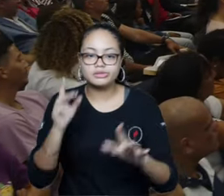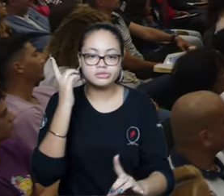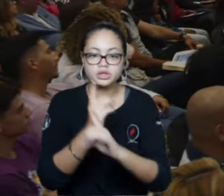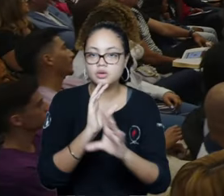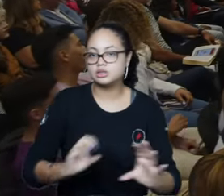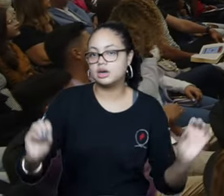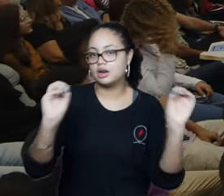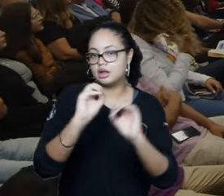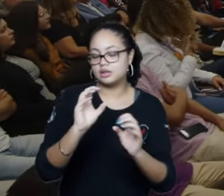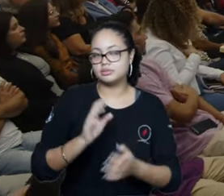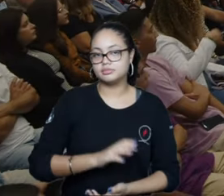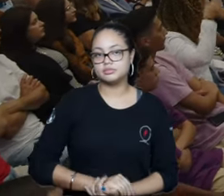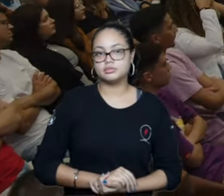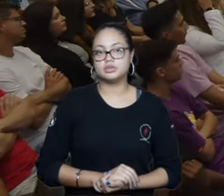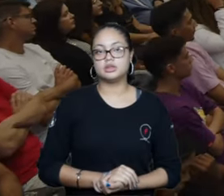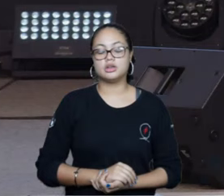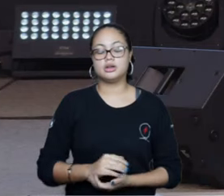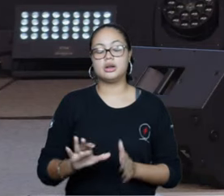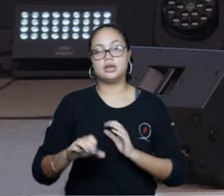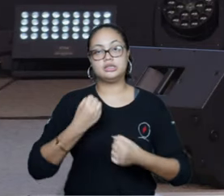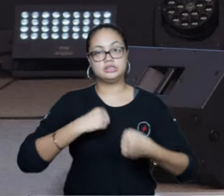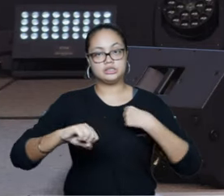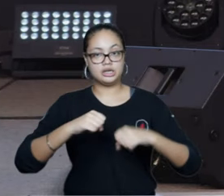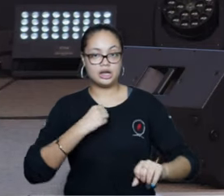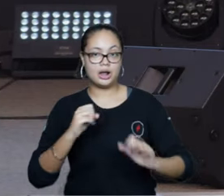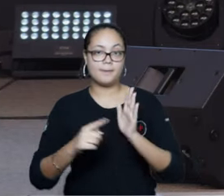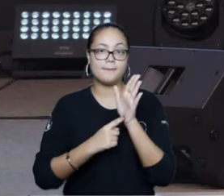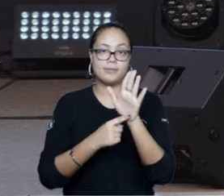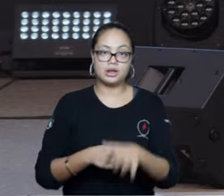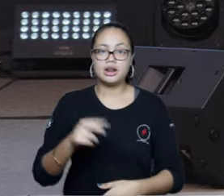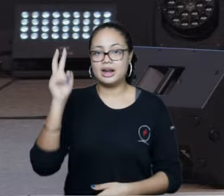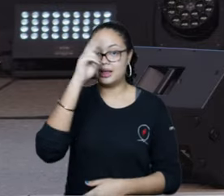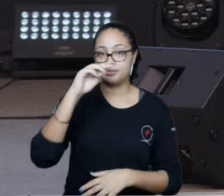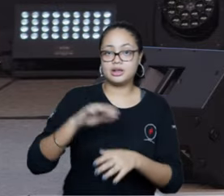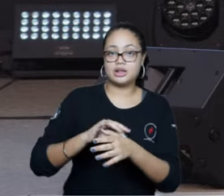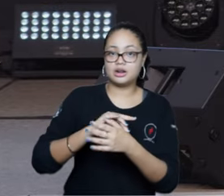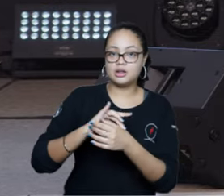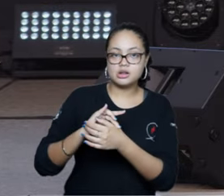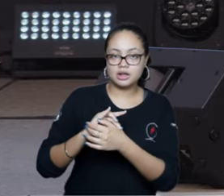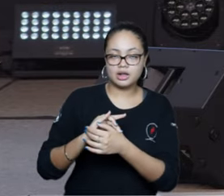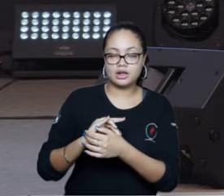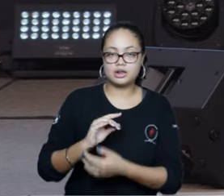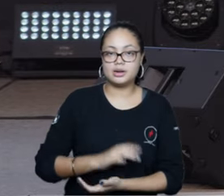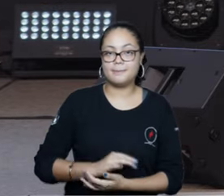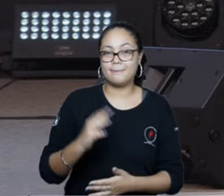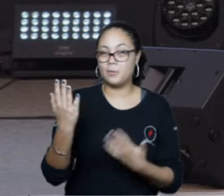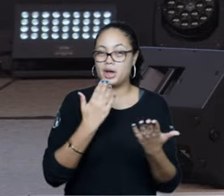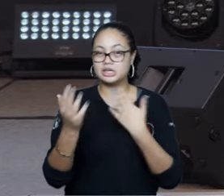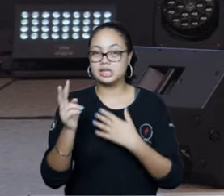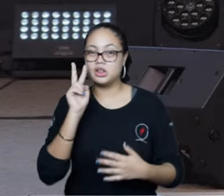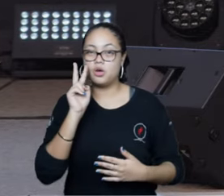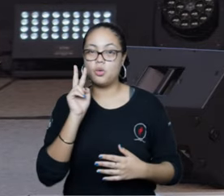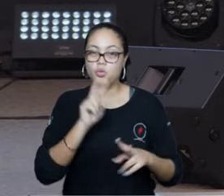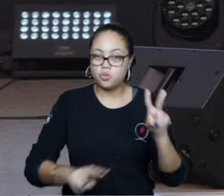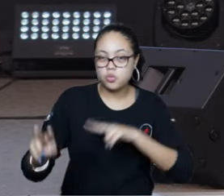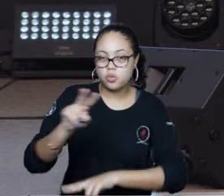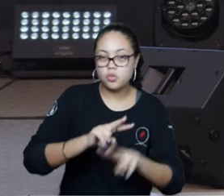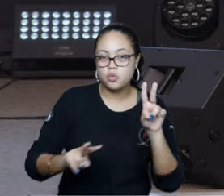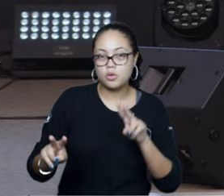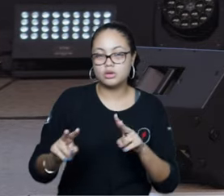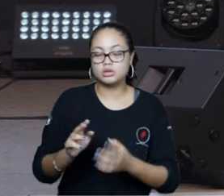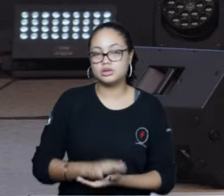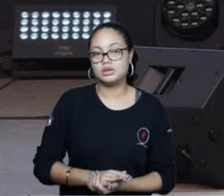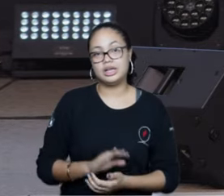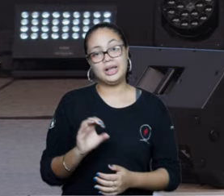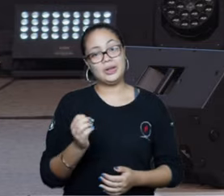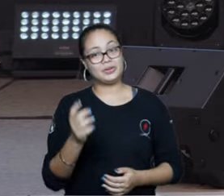Salmo 78 Versículo 39 diz lembrou-se que somos carne é como um vento que passa ou tu tá